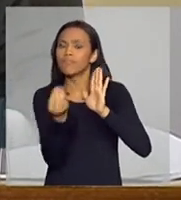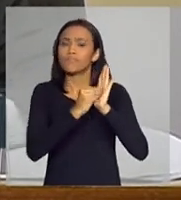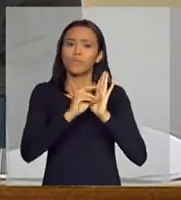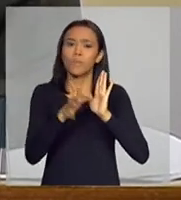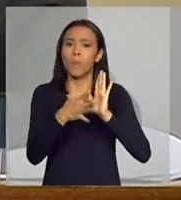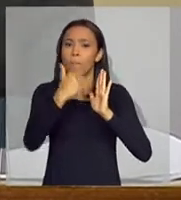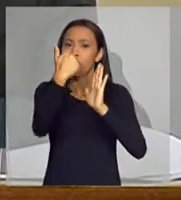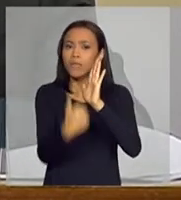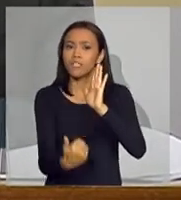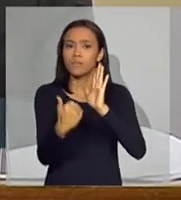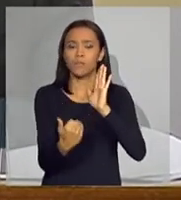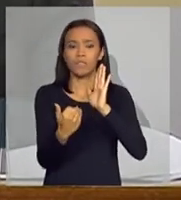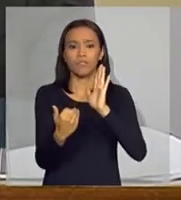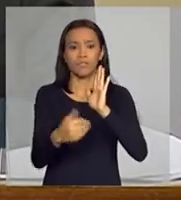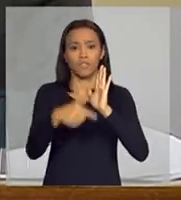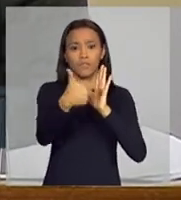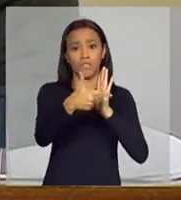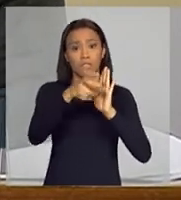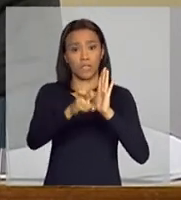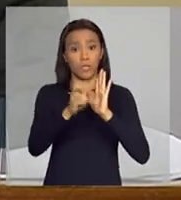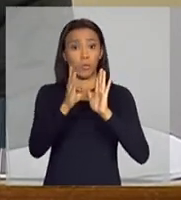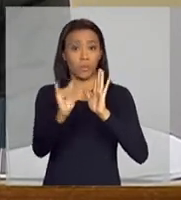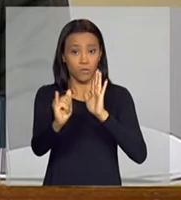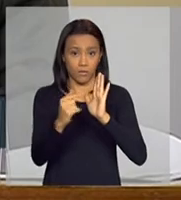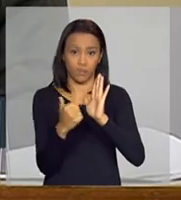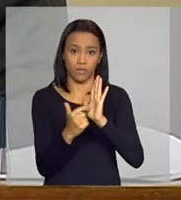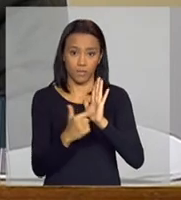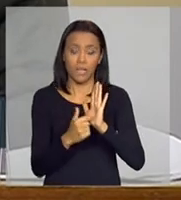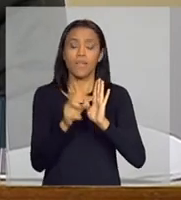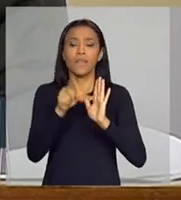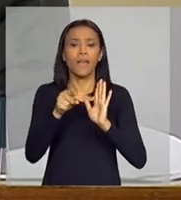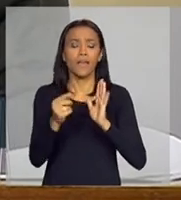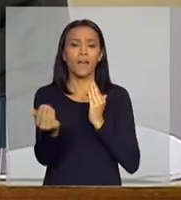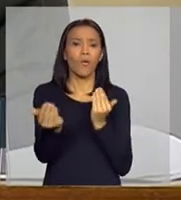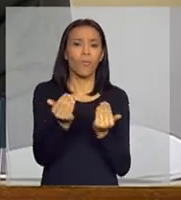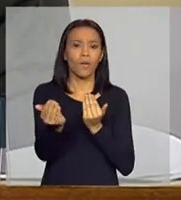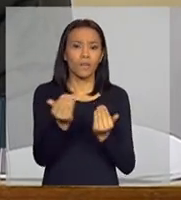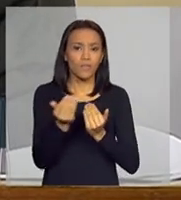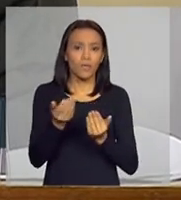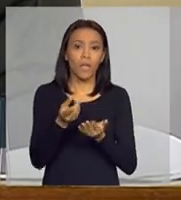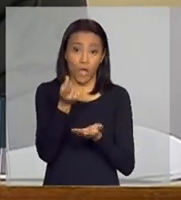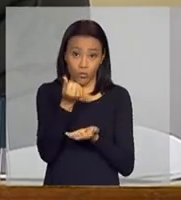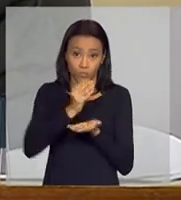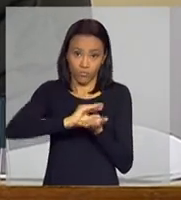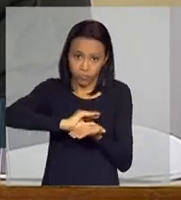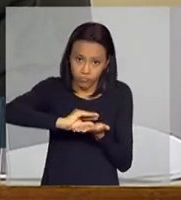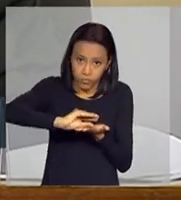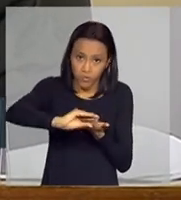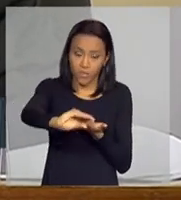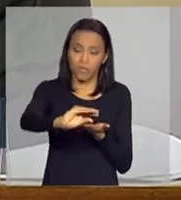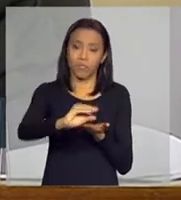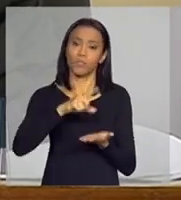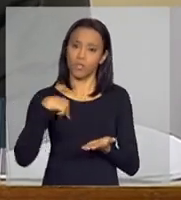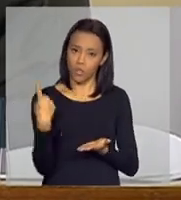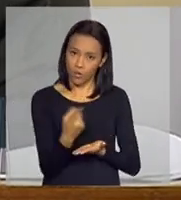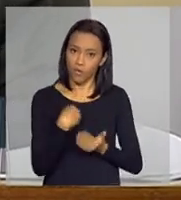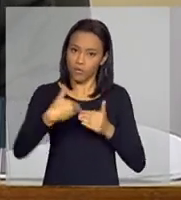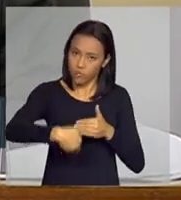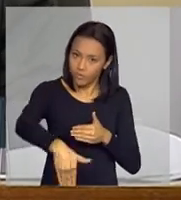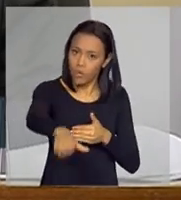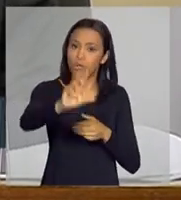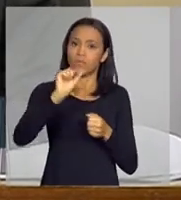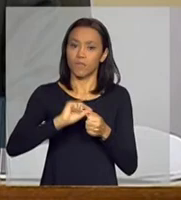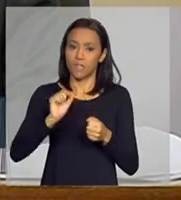uma previsão de abatimento de 25 bilhões que era relativo a investimentos Que Nós faremos